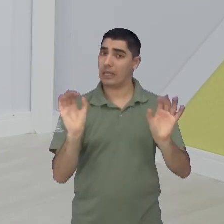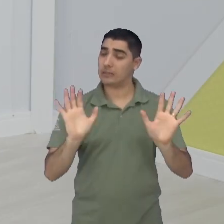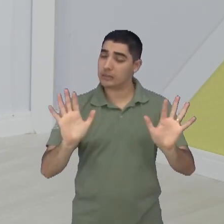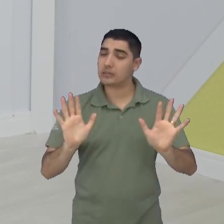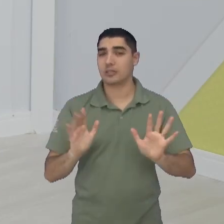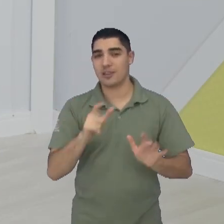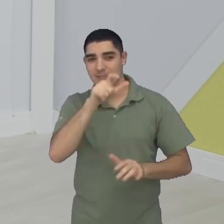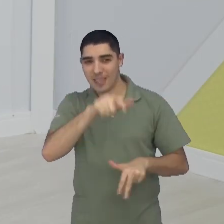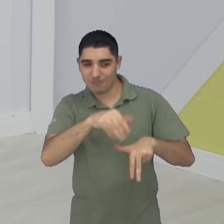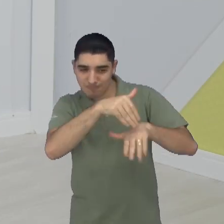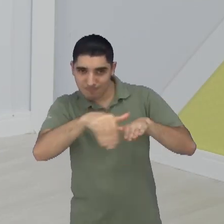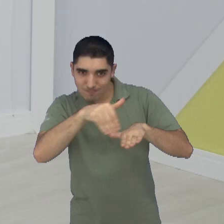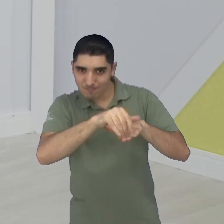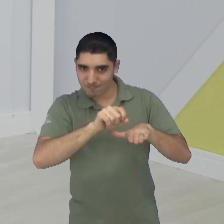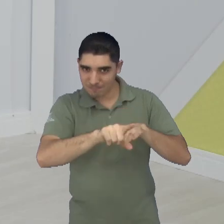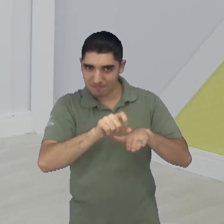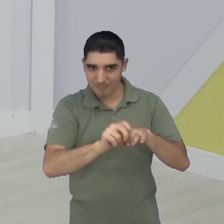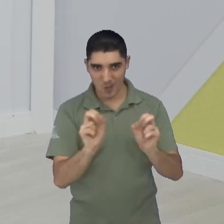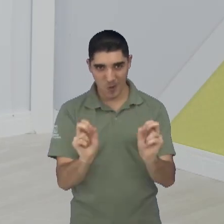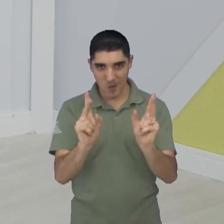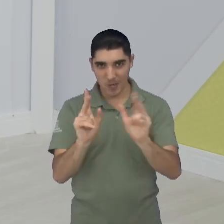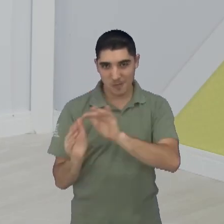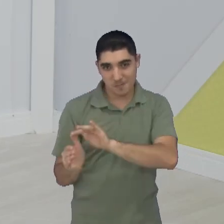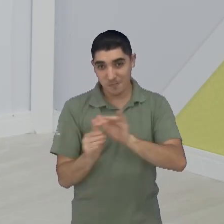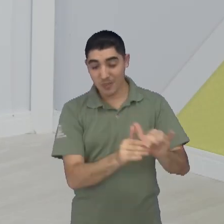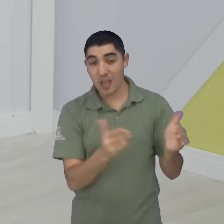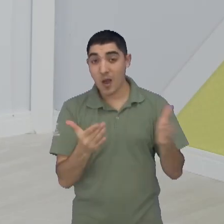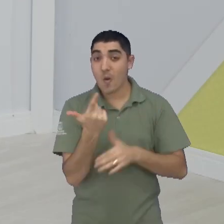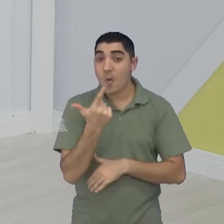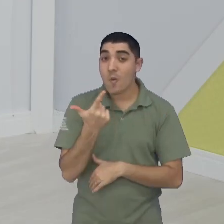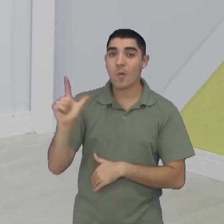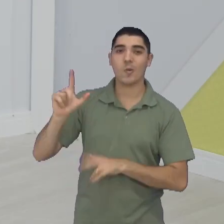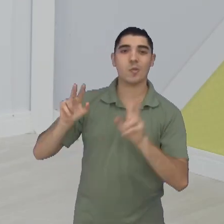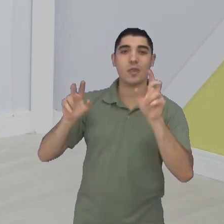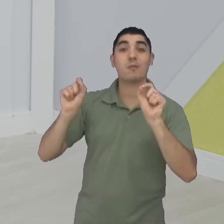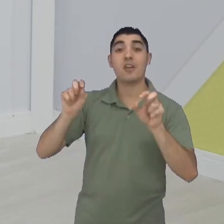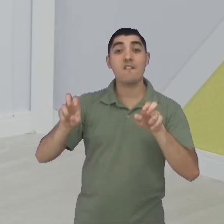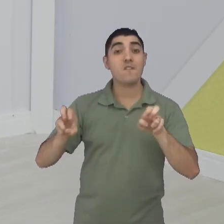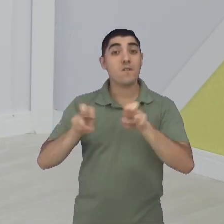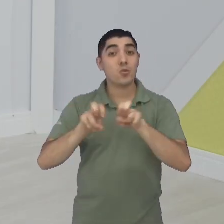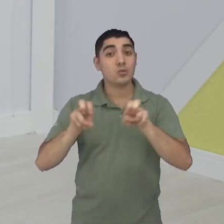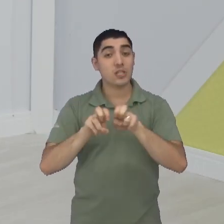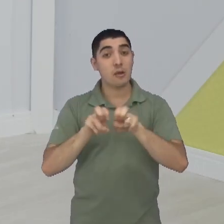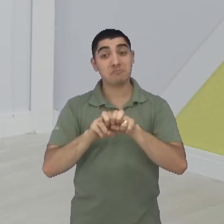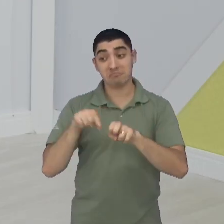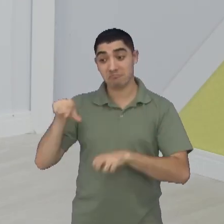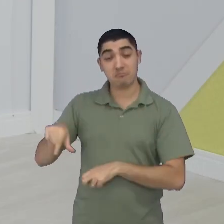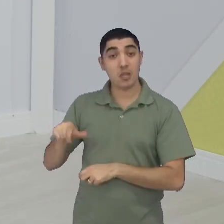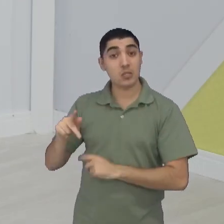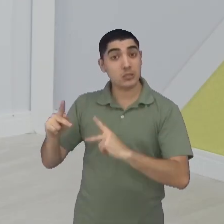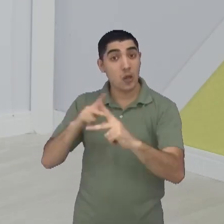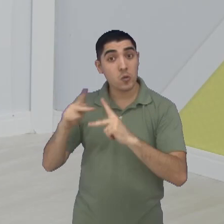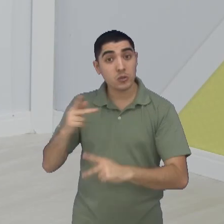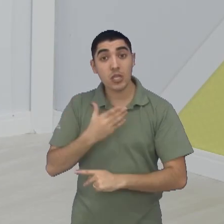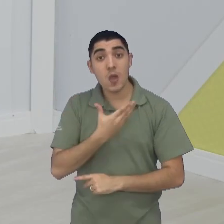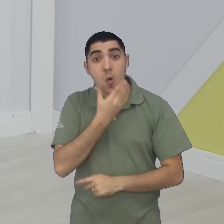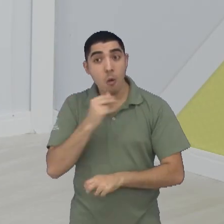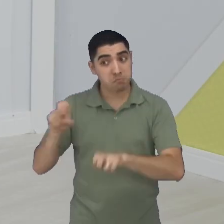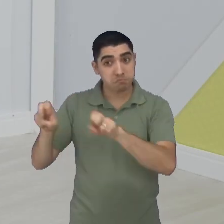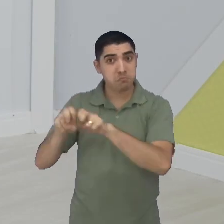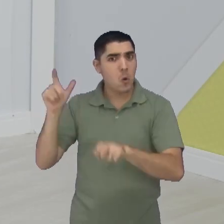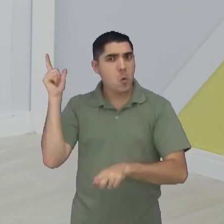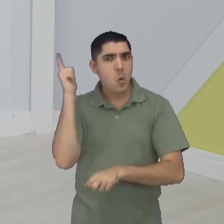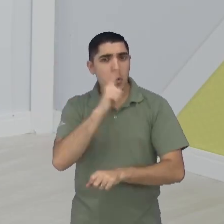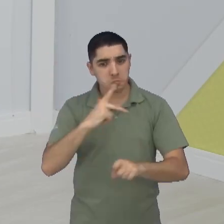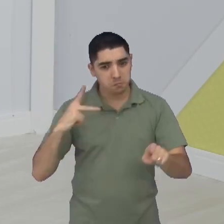centroavante do São José. E agora, mudando um pouquinho de assunto, falando de futsal, o time masculino venceu de virada no finalzinho